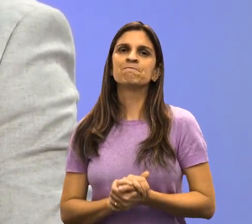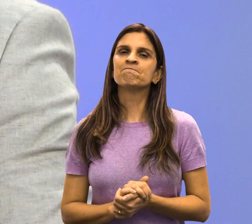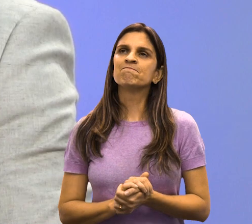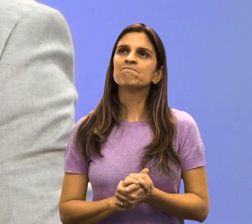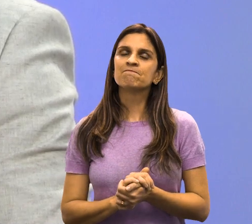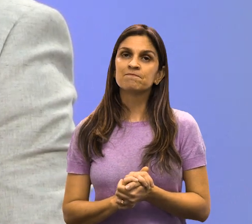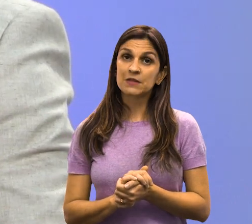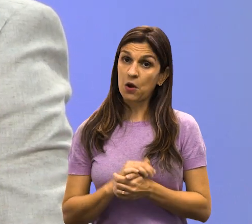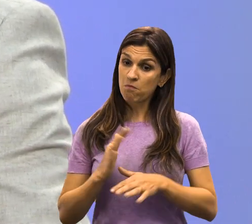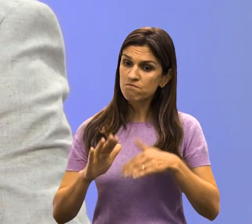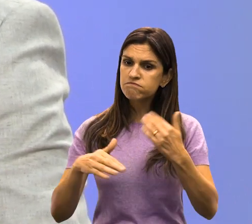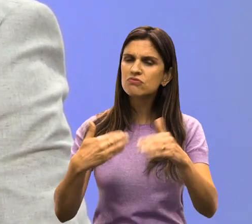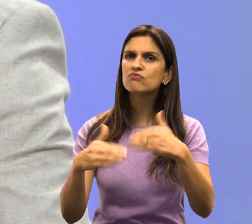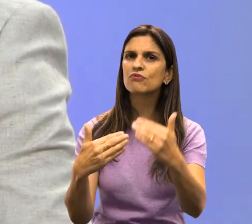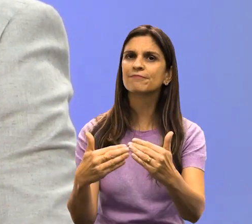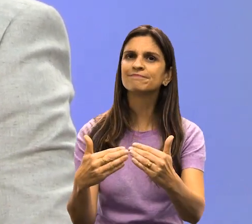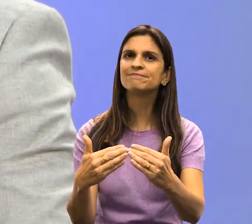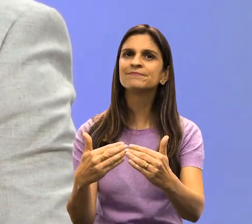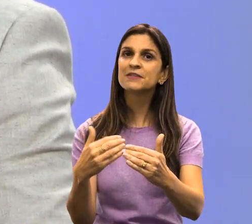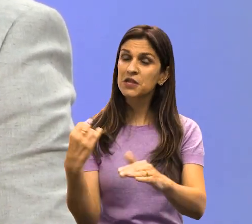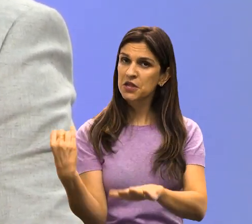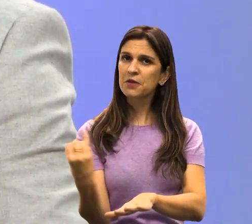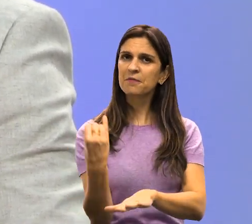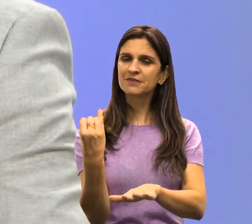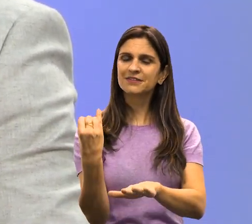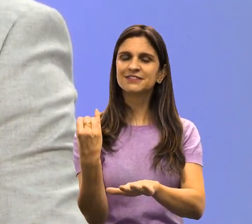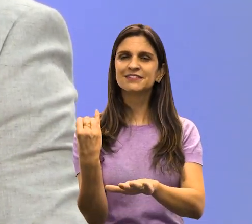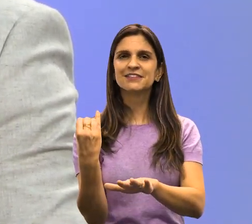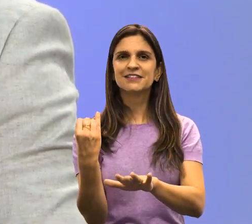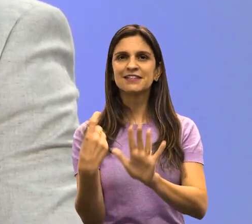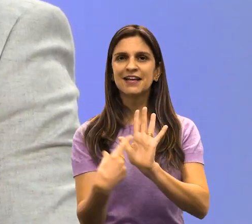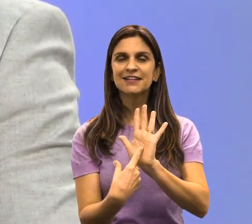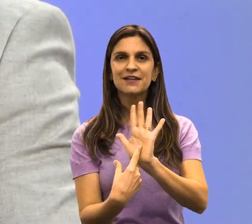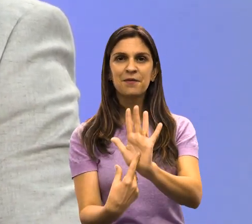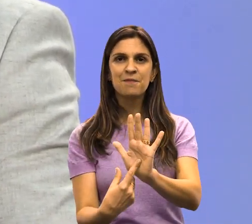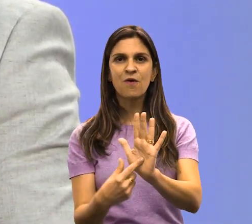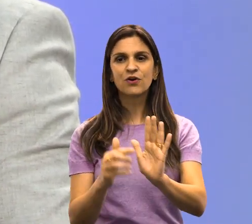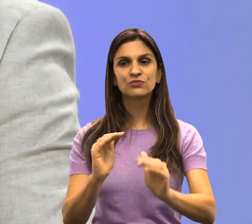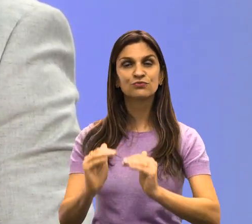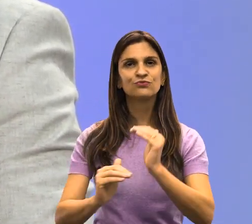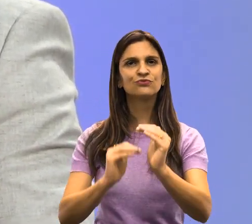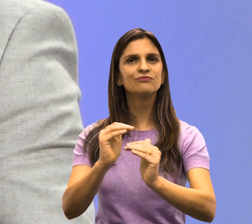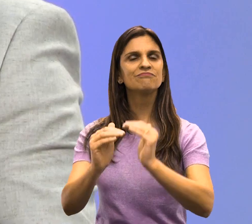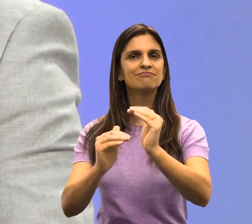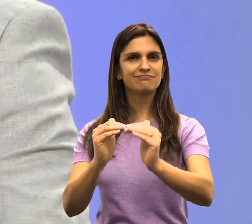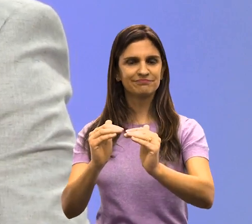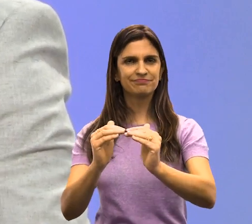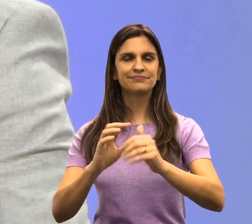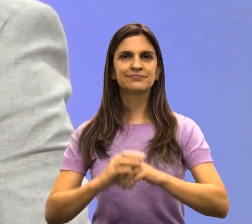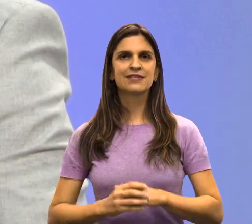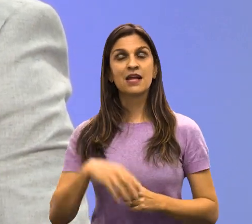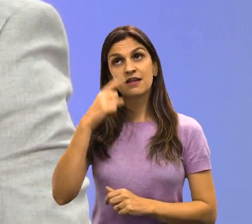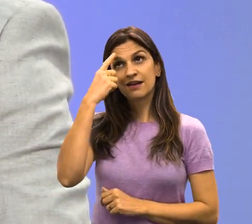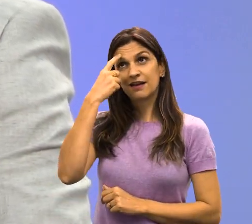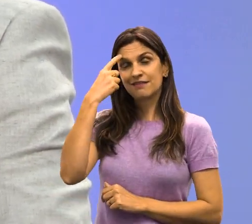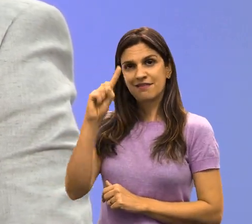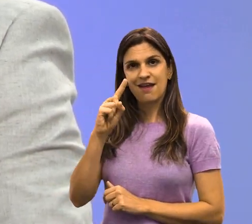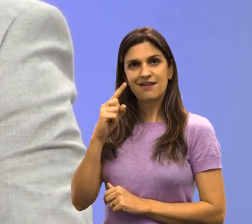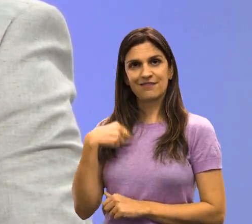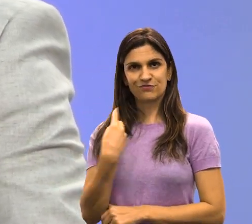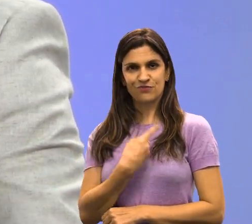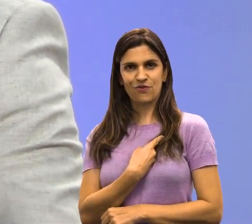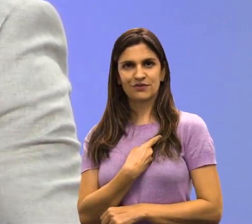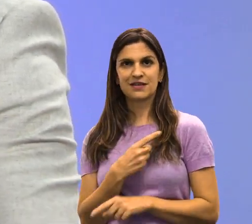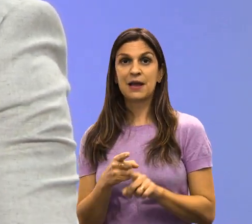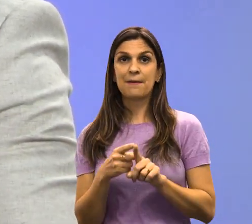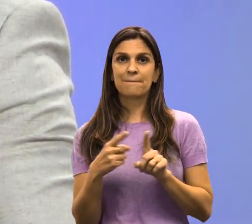porque ele vai por si só. E o que é interessante nisso tudo? É um projeto que a gente teve a ideia, mas